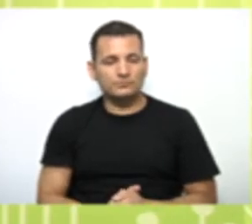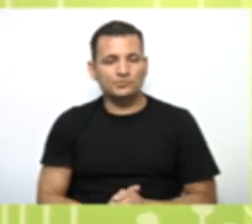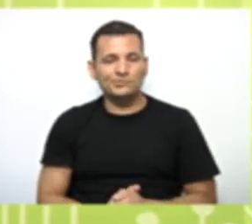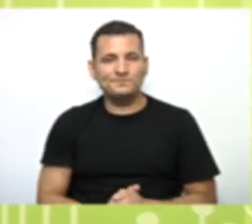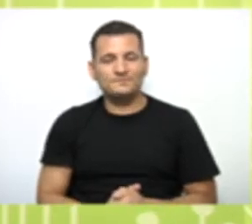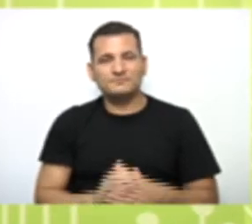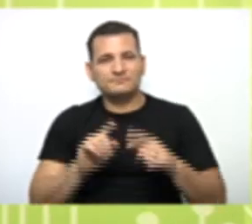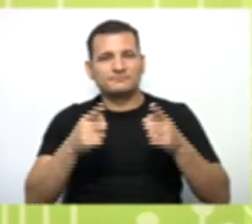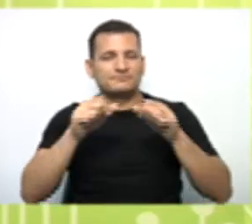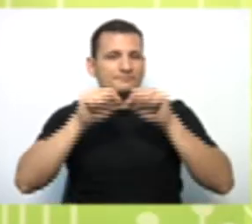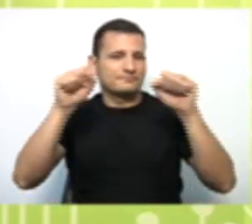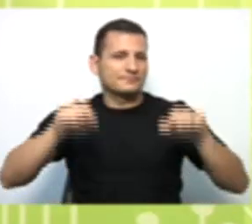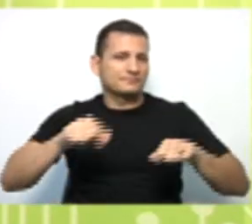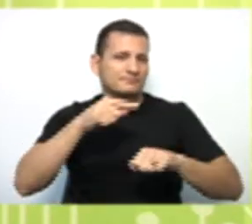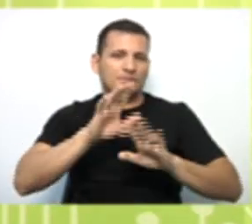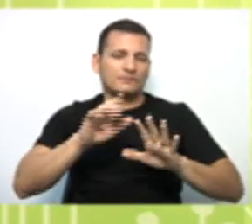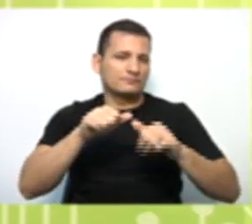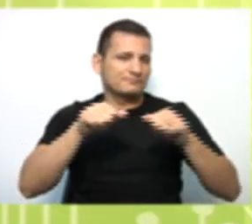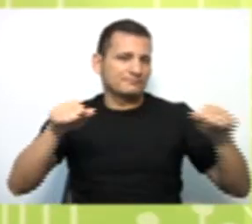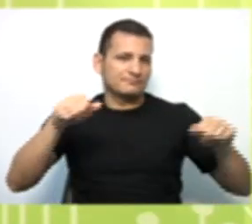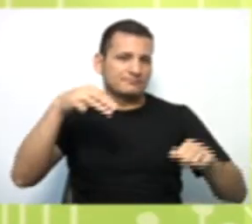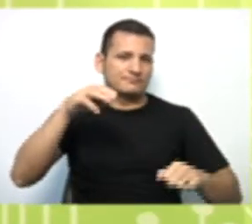o sistema não é um métrico deles, né?